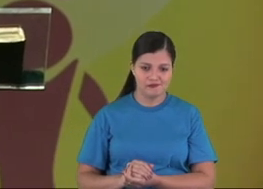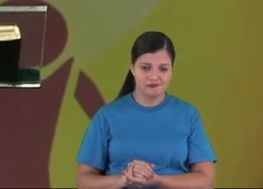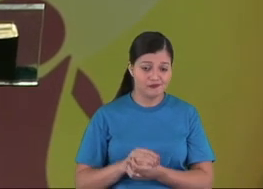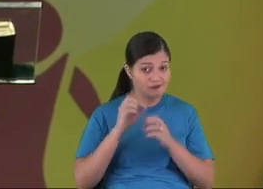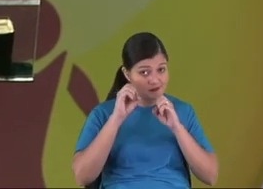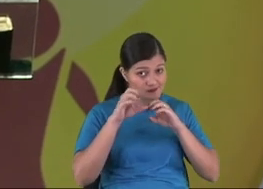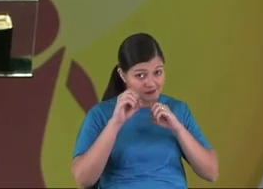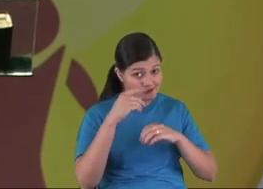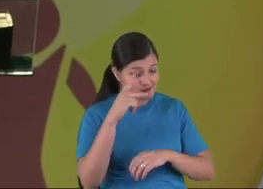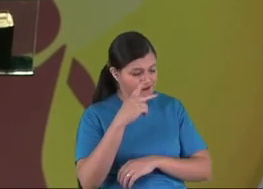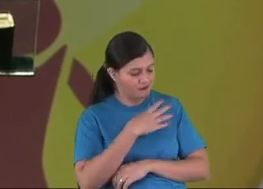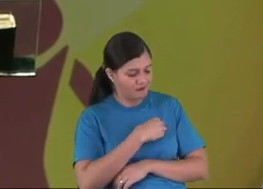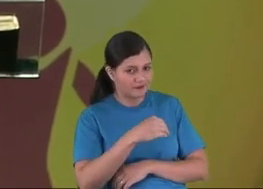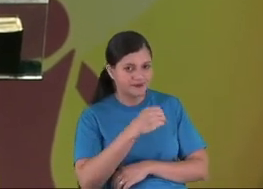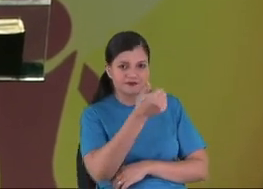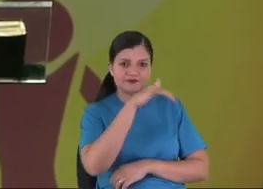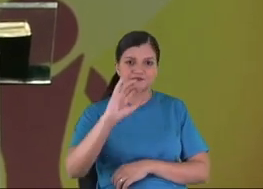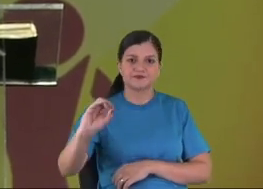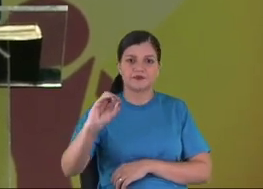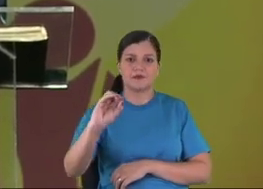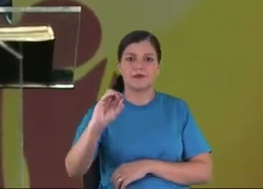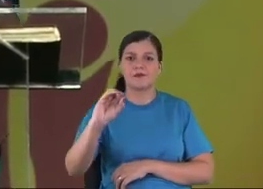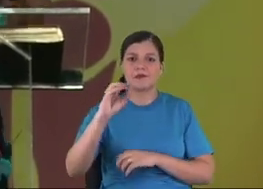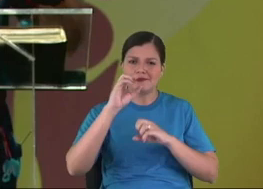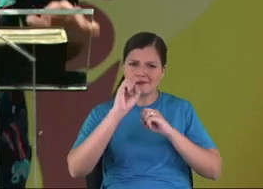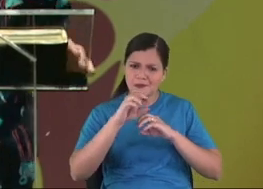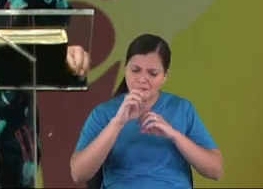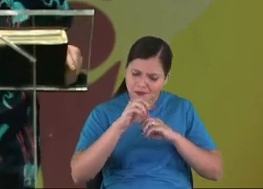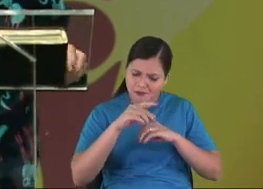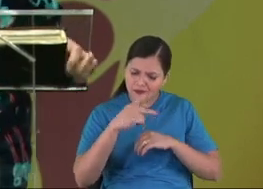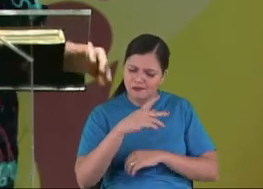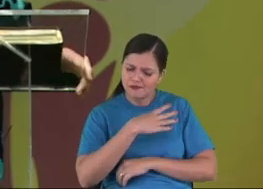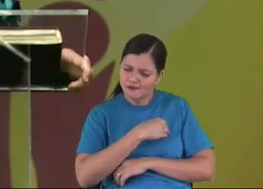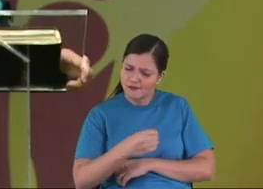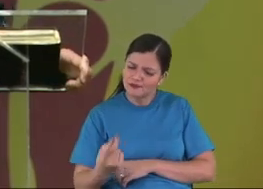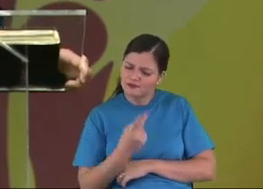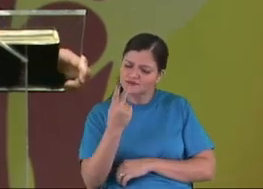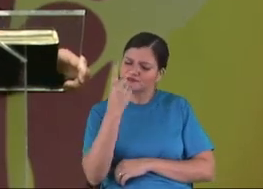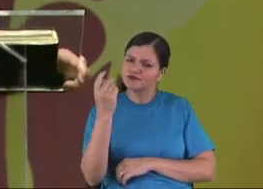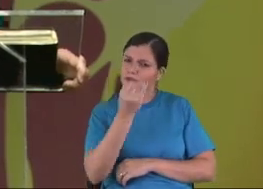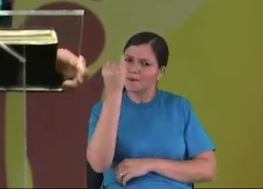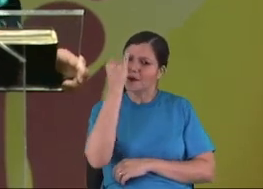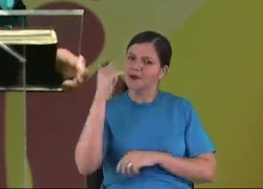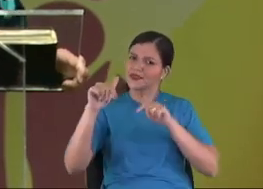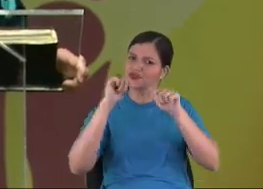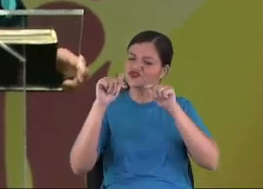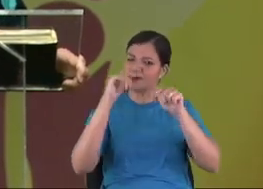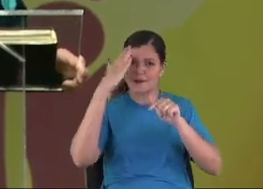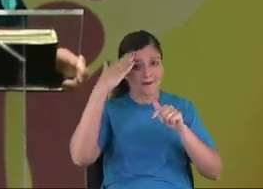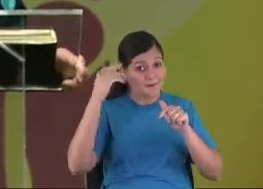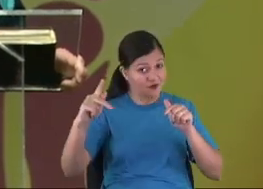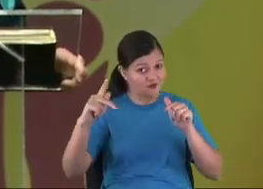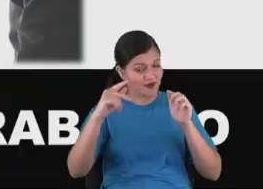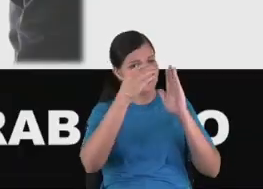Ensine o seu filho, número 10, o valor do trabalho. Provérbios capítulo 6, versos 6 a 11.